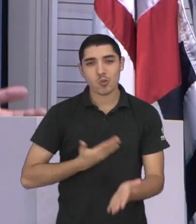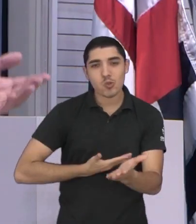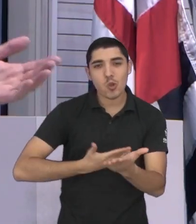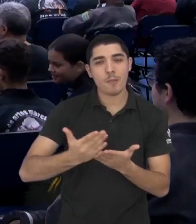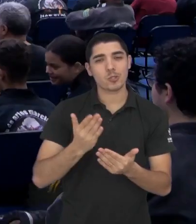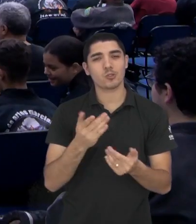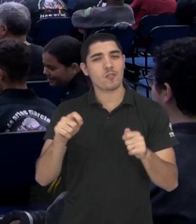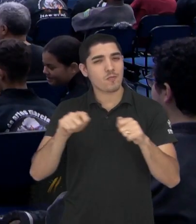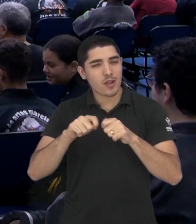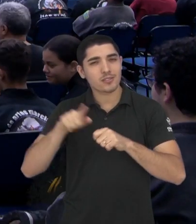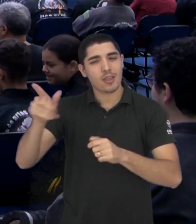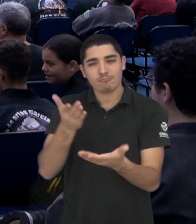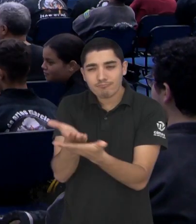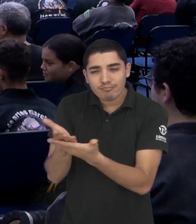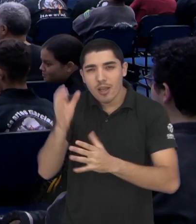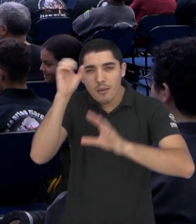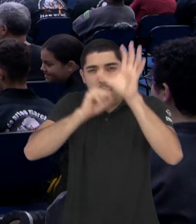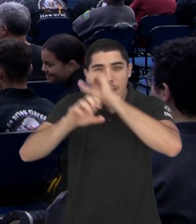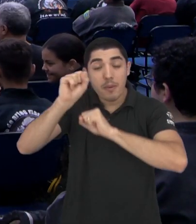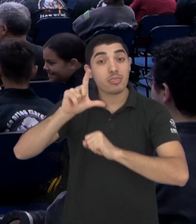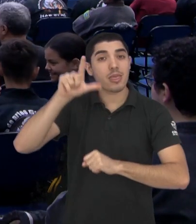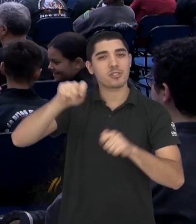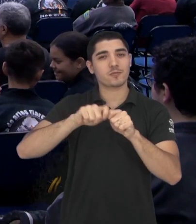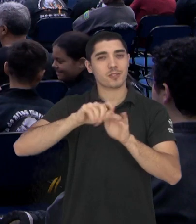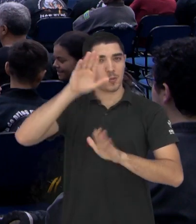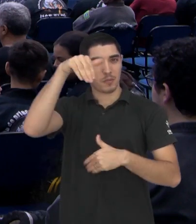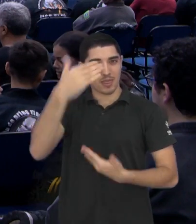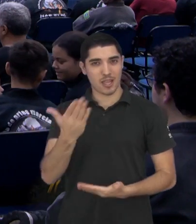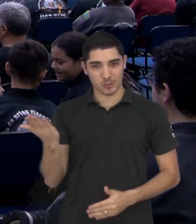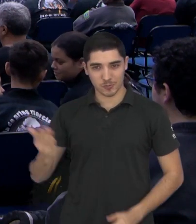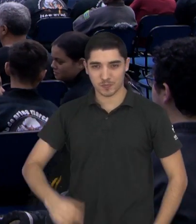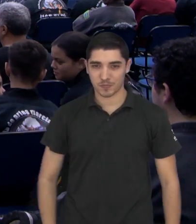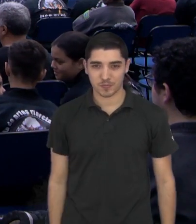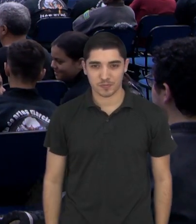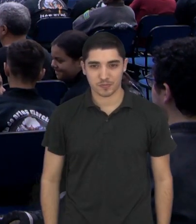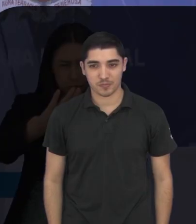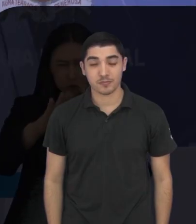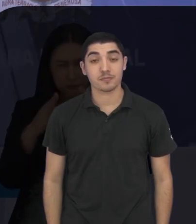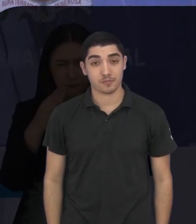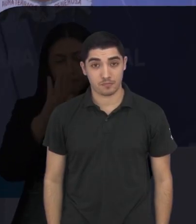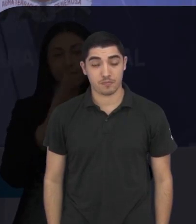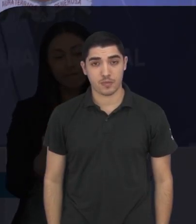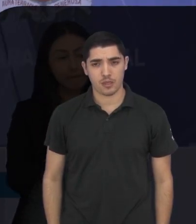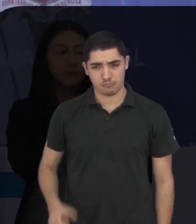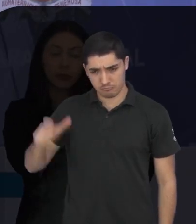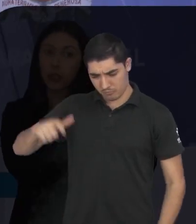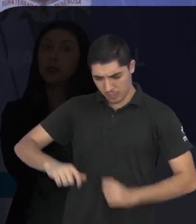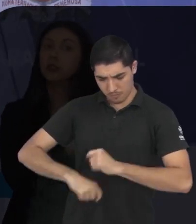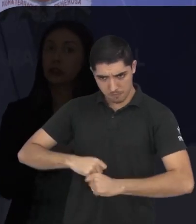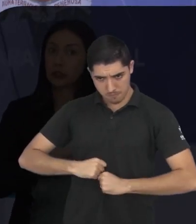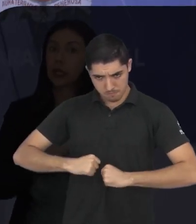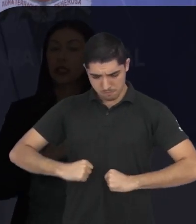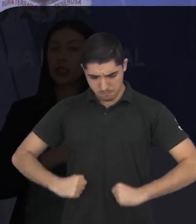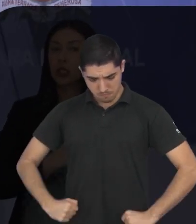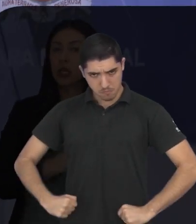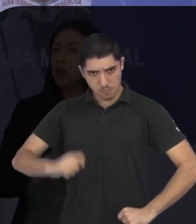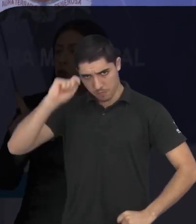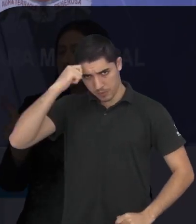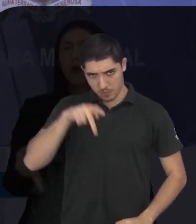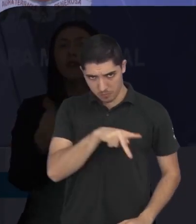mais adaptados à rotina do cargo, que, segundo eles, é uma grande responsabilidade. Para minha vida